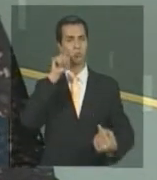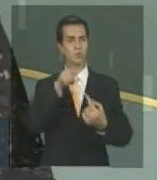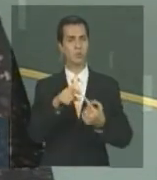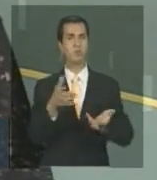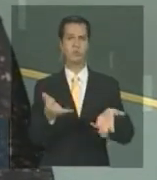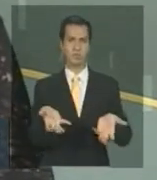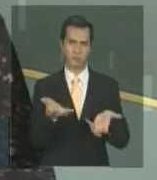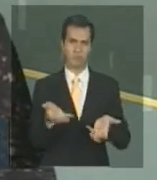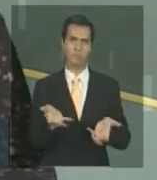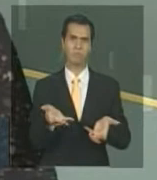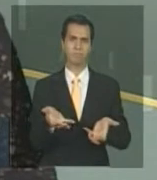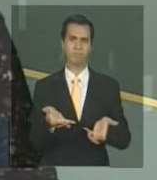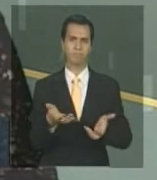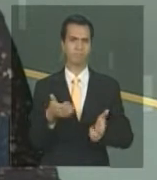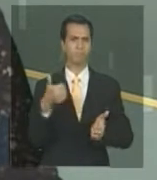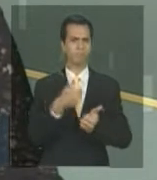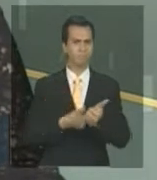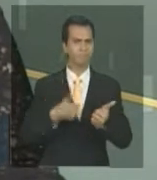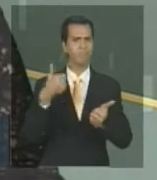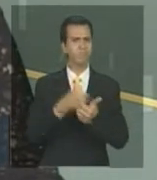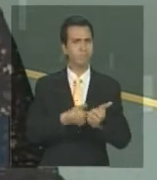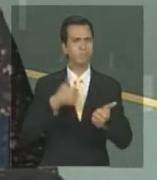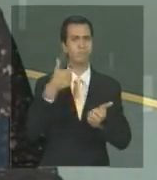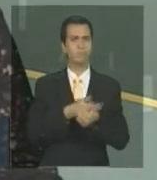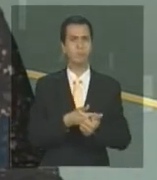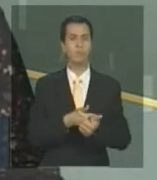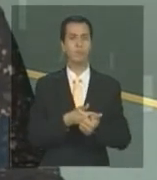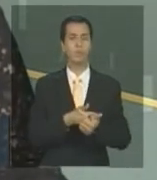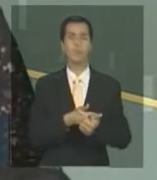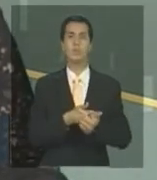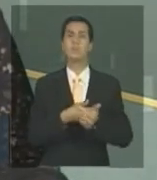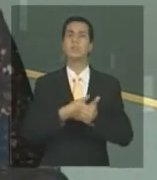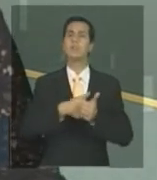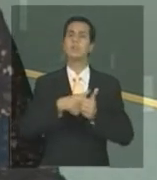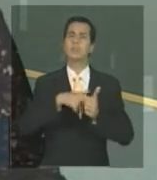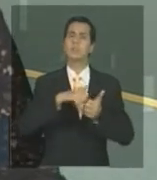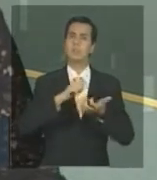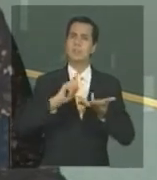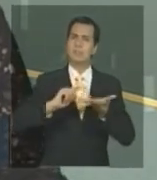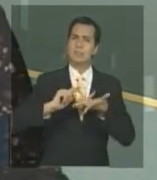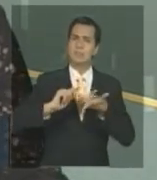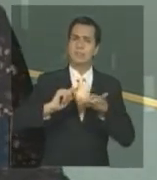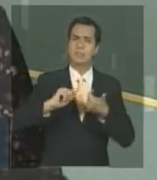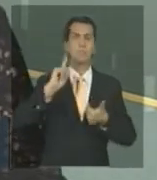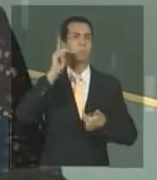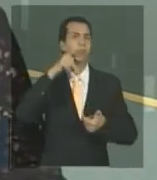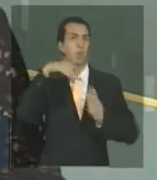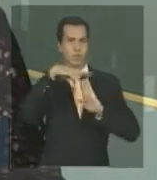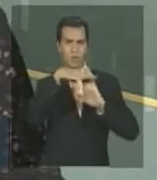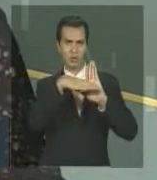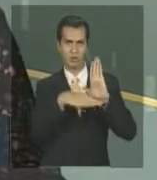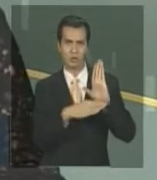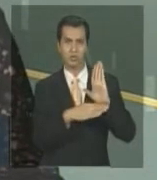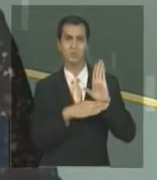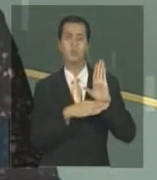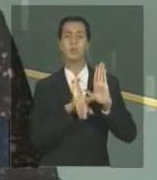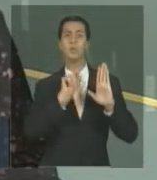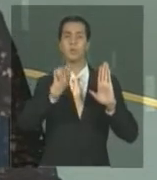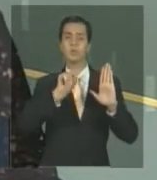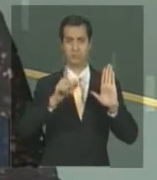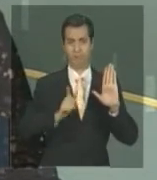maneira mais obstinada. Essas políticas, ao mesmo tempo que ampliam